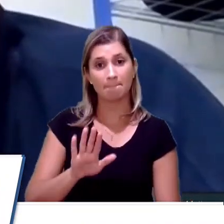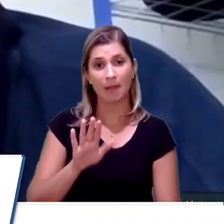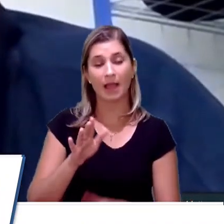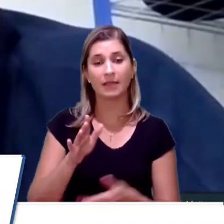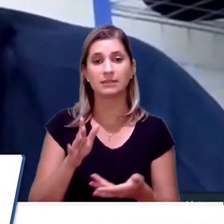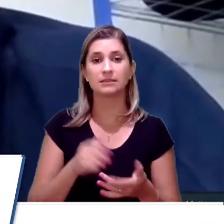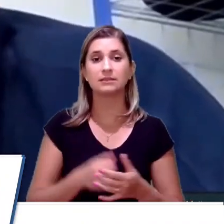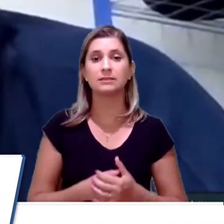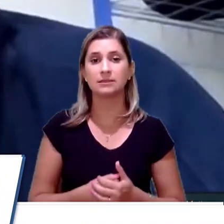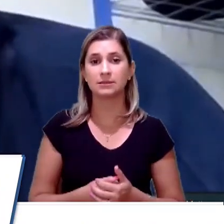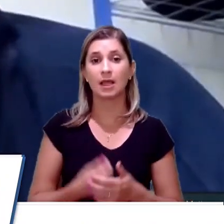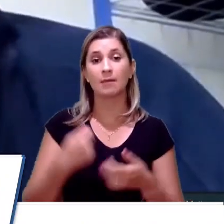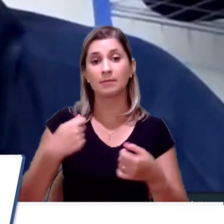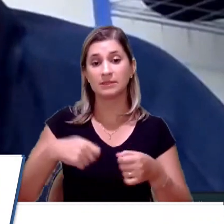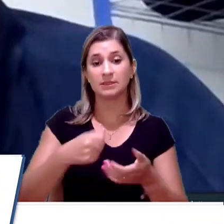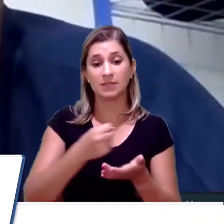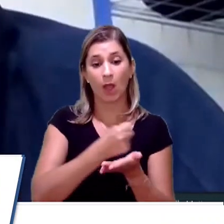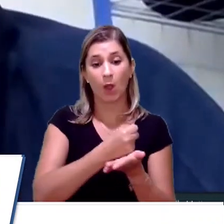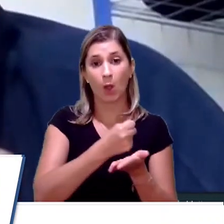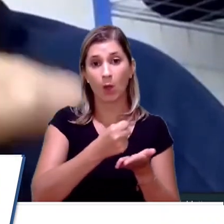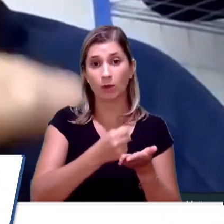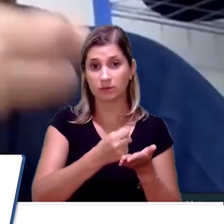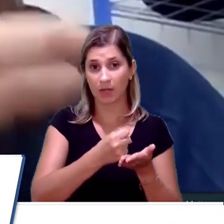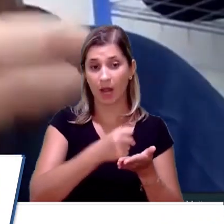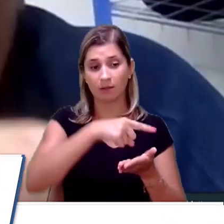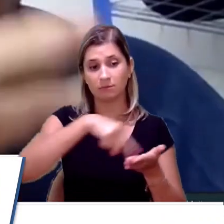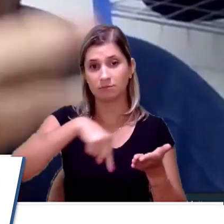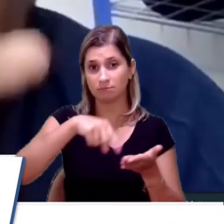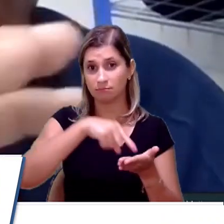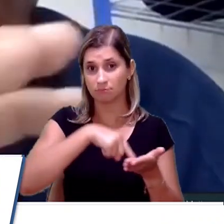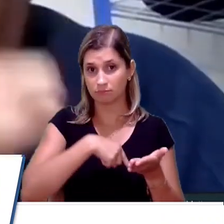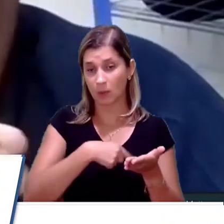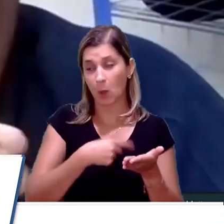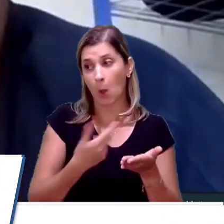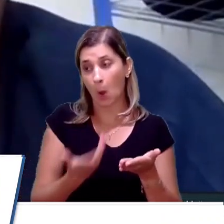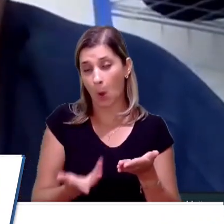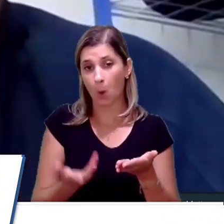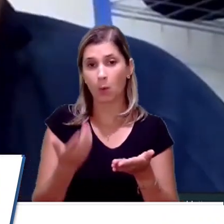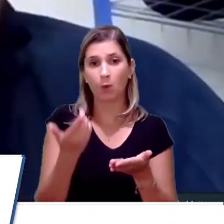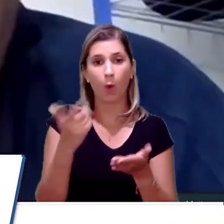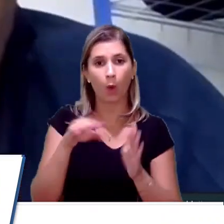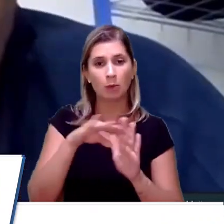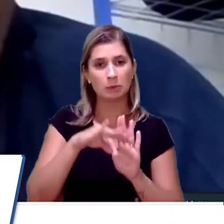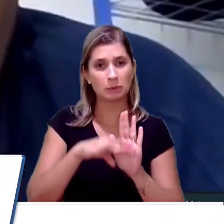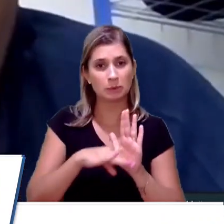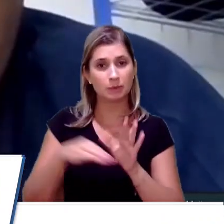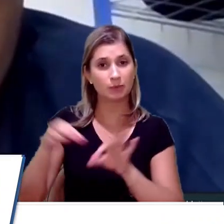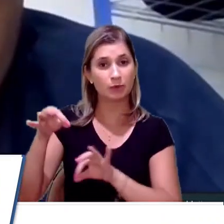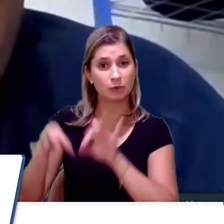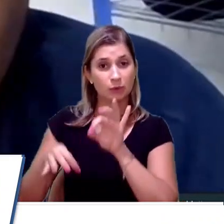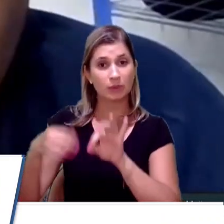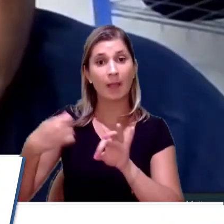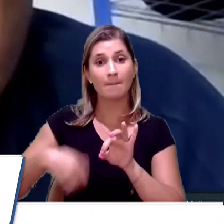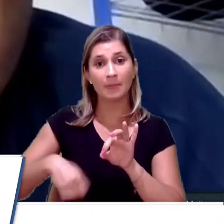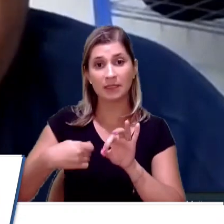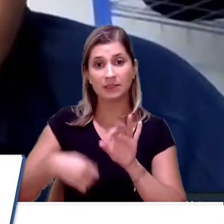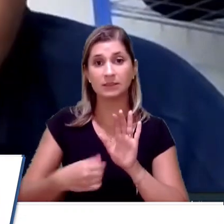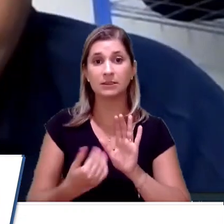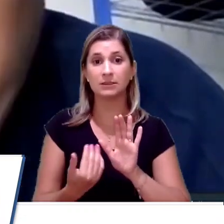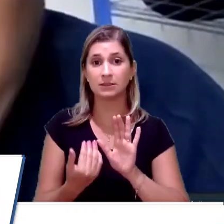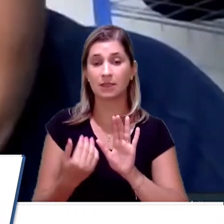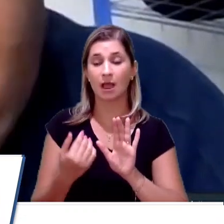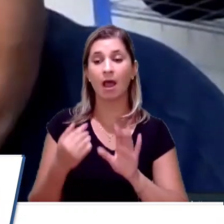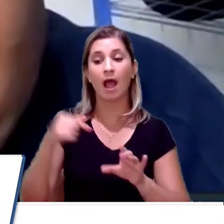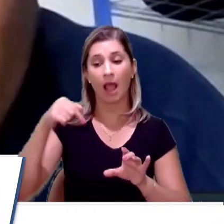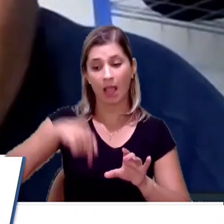de contrato, essa anulação, ou qualquer termo jurídico que for, tem que se passar pela Câmara,